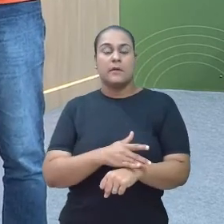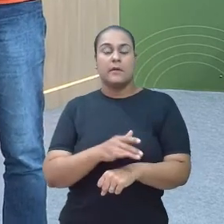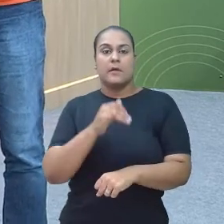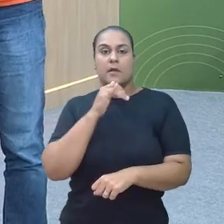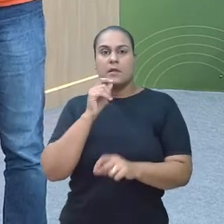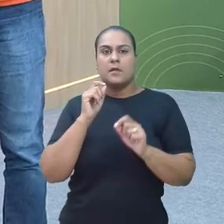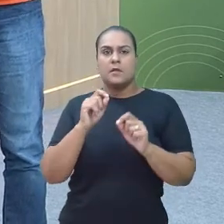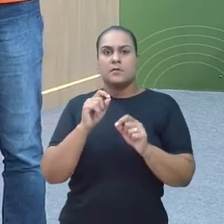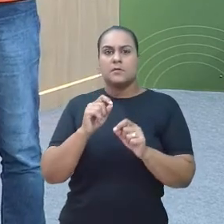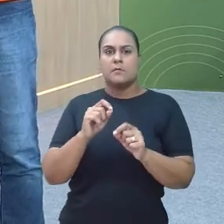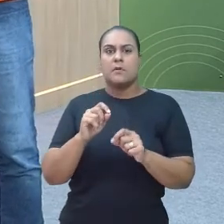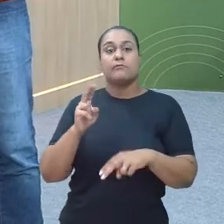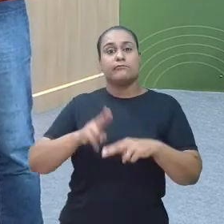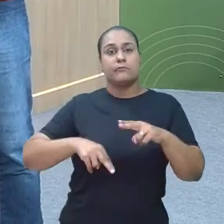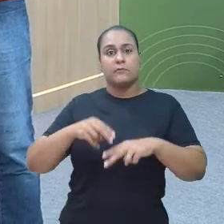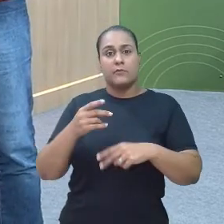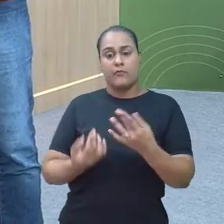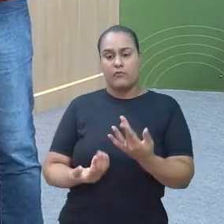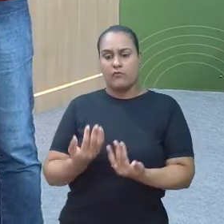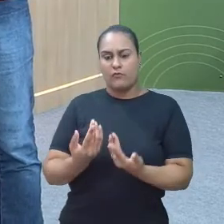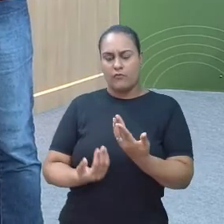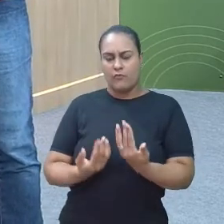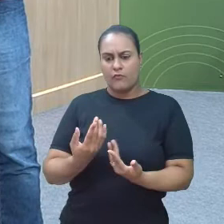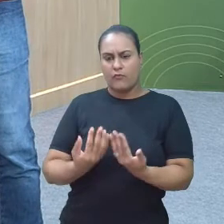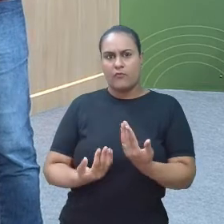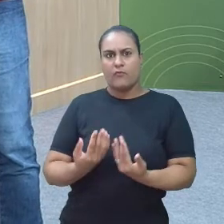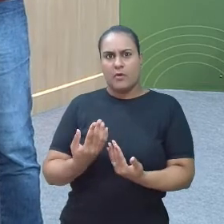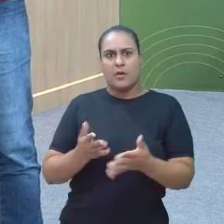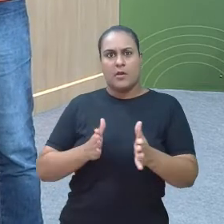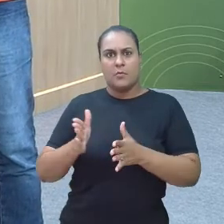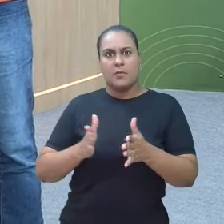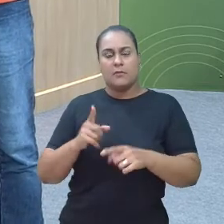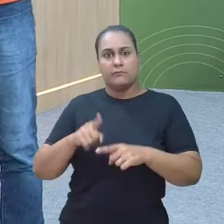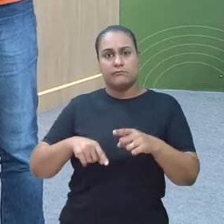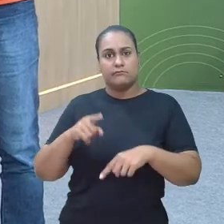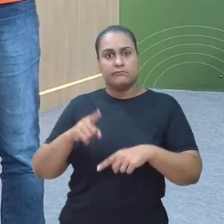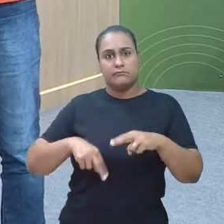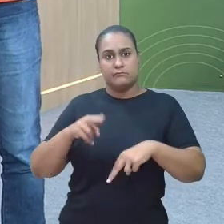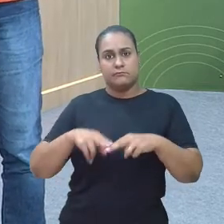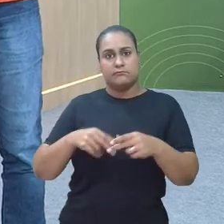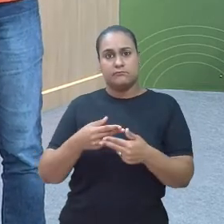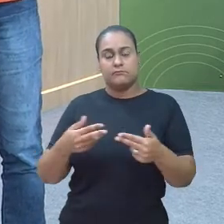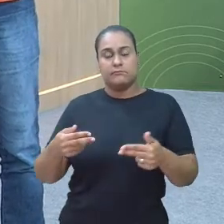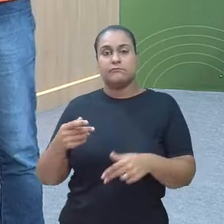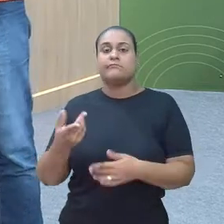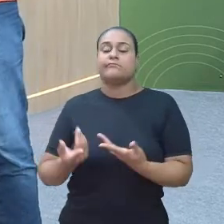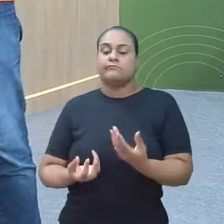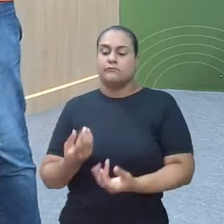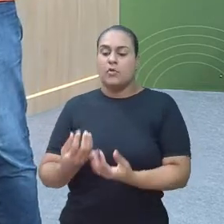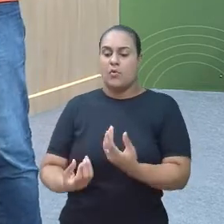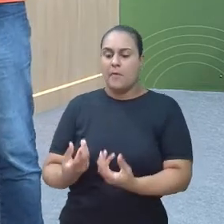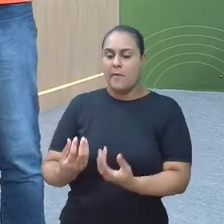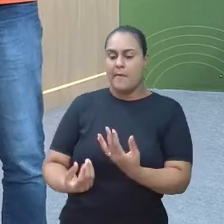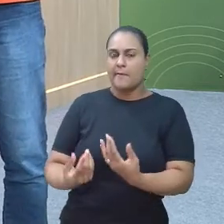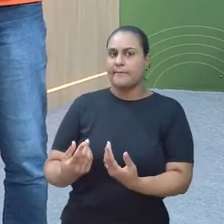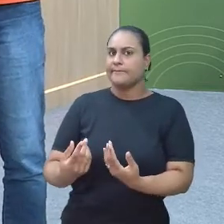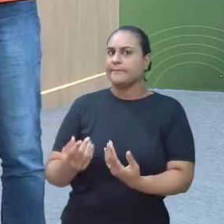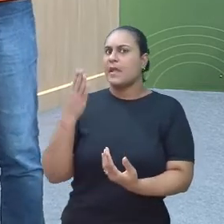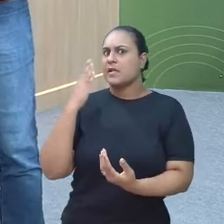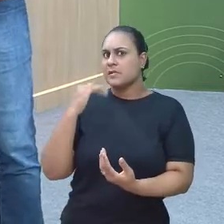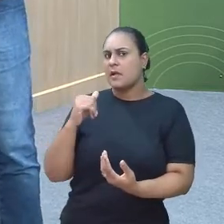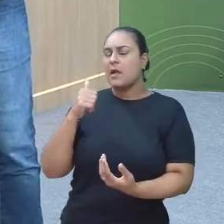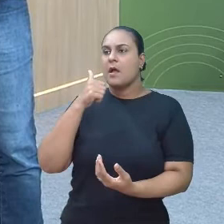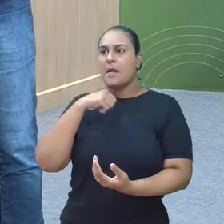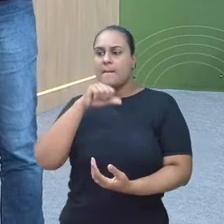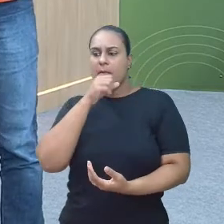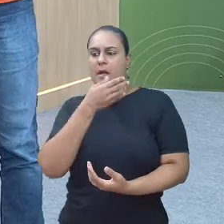fazer fogueira no São João. Muitas vezes a gente nem pensa por que danado que acende fogueira. A gente sabe que os nossos pais fizeram